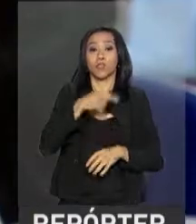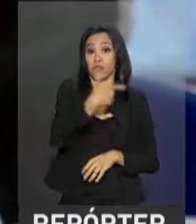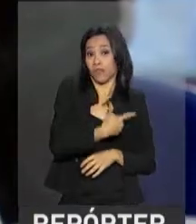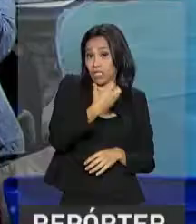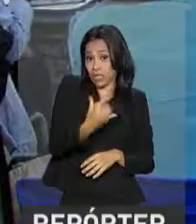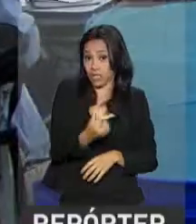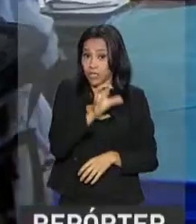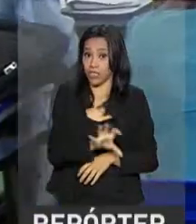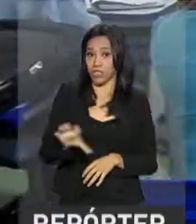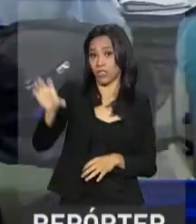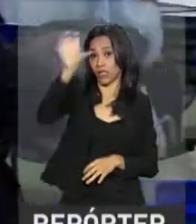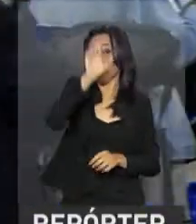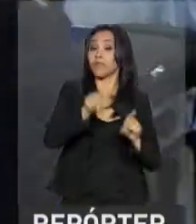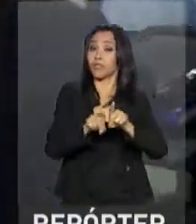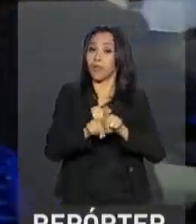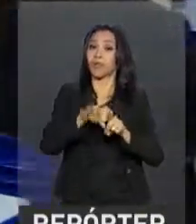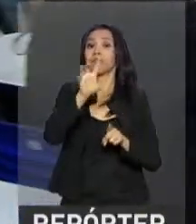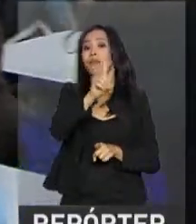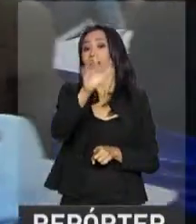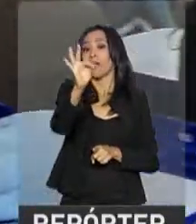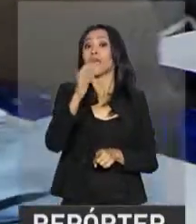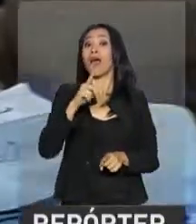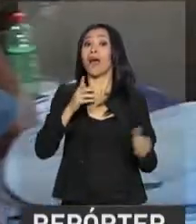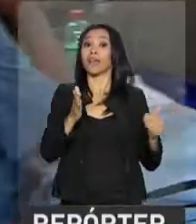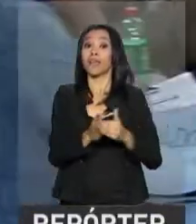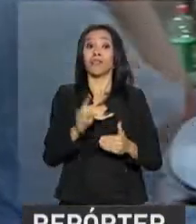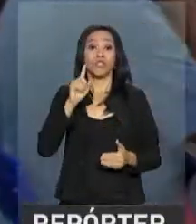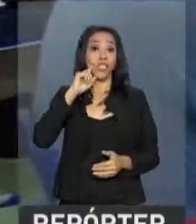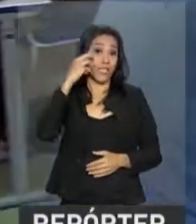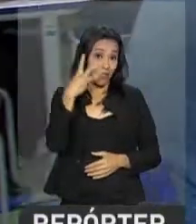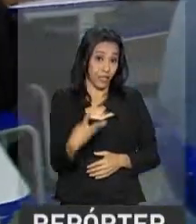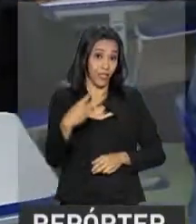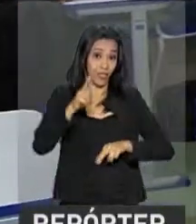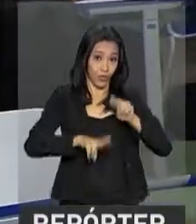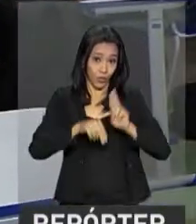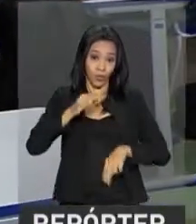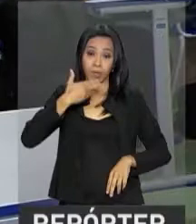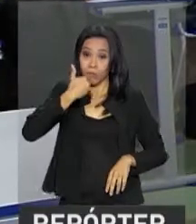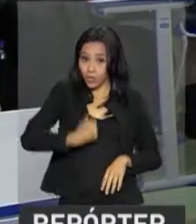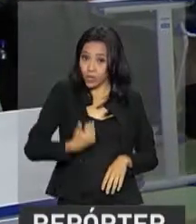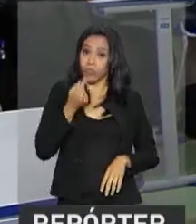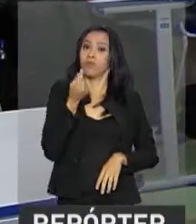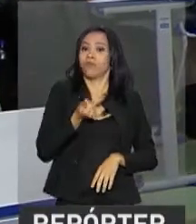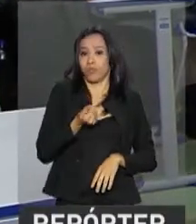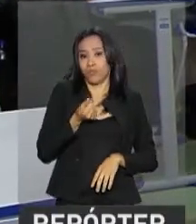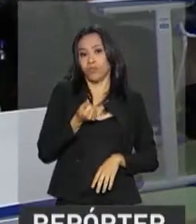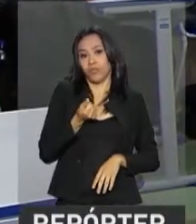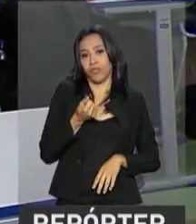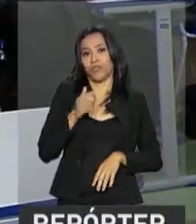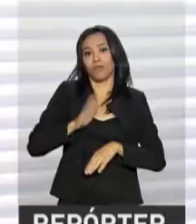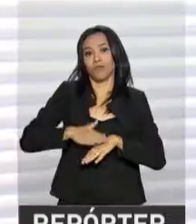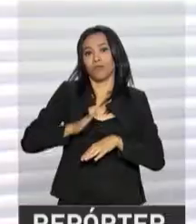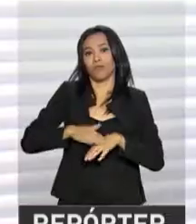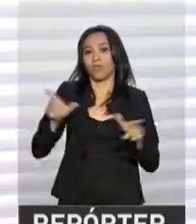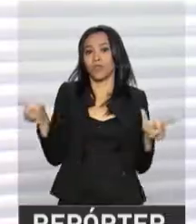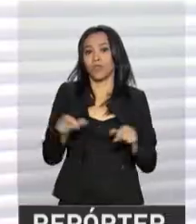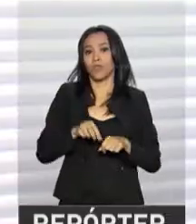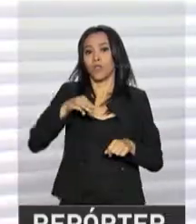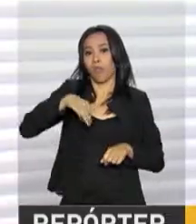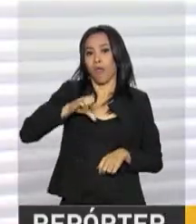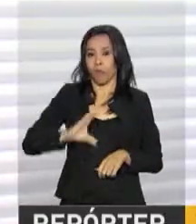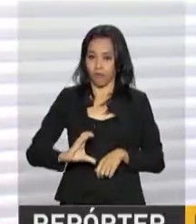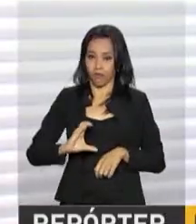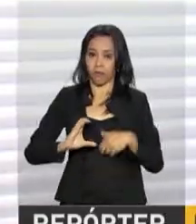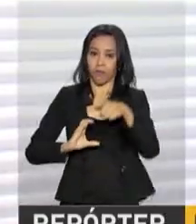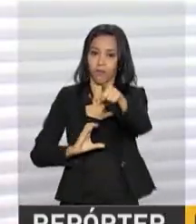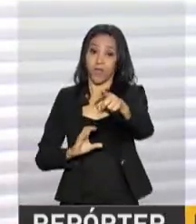do distrito federal têm até o dia 3 de junho pra solicitar os recursos junto ao ministério da educação os estados podem